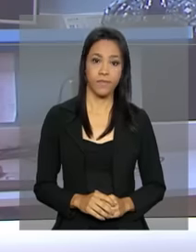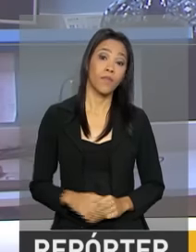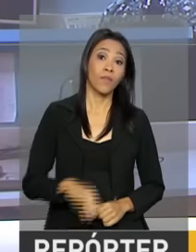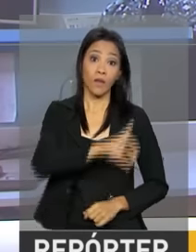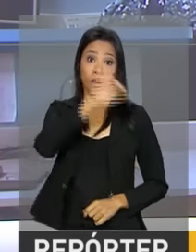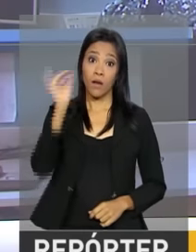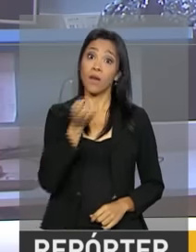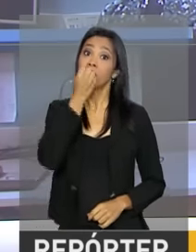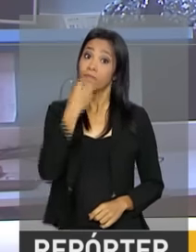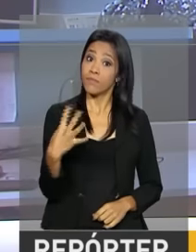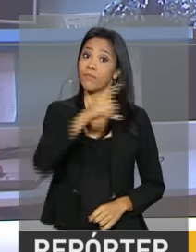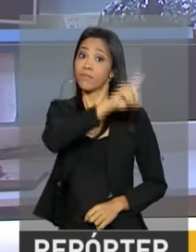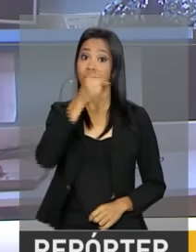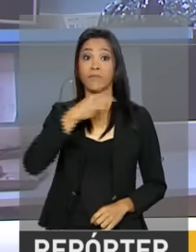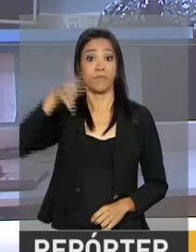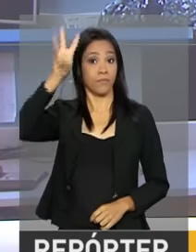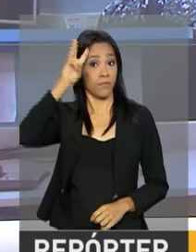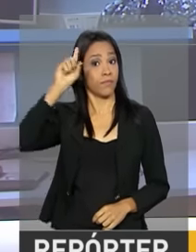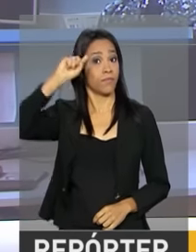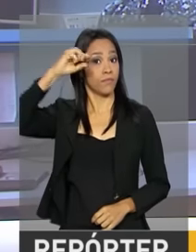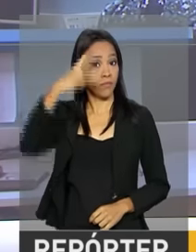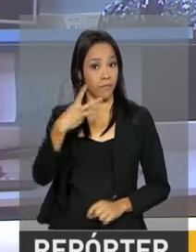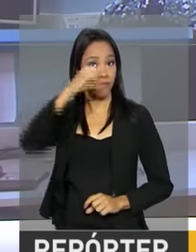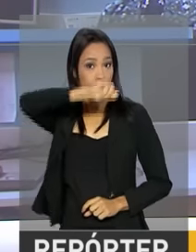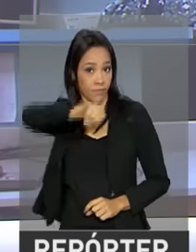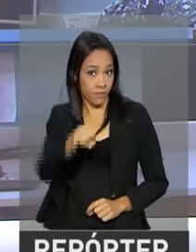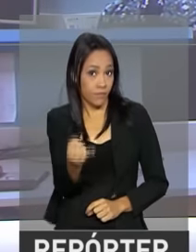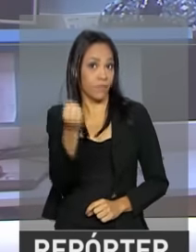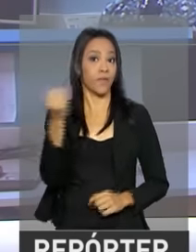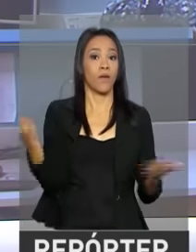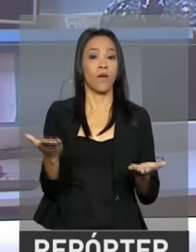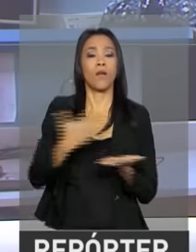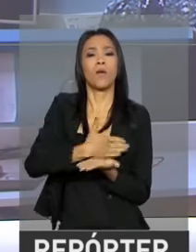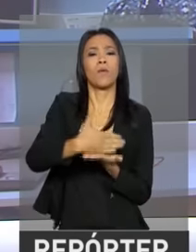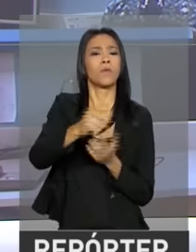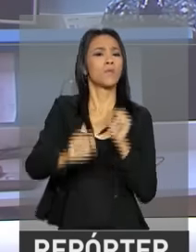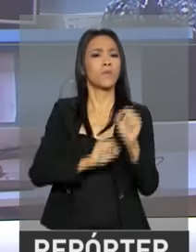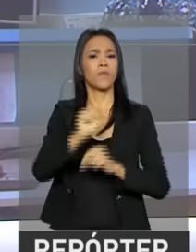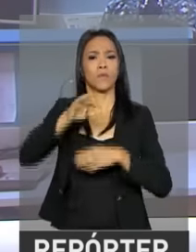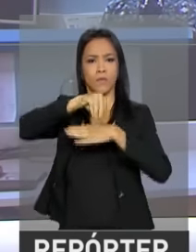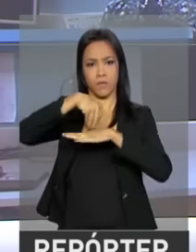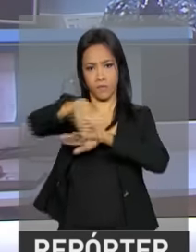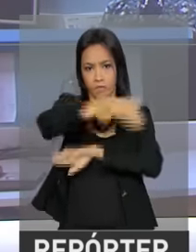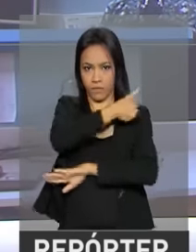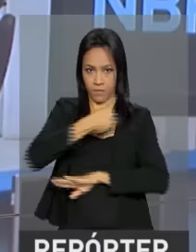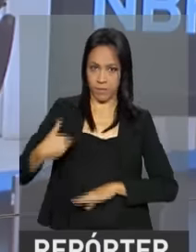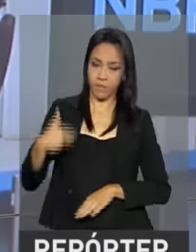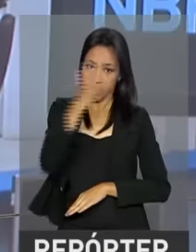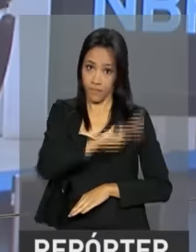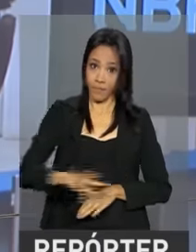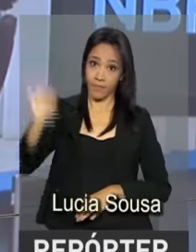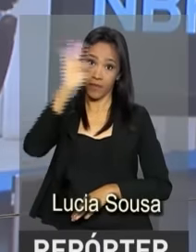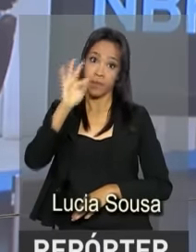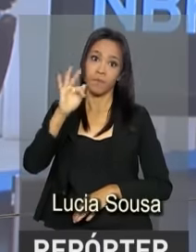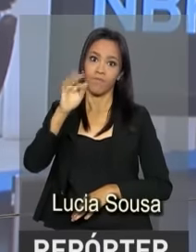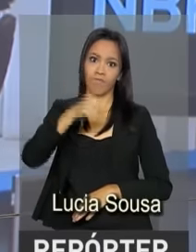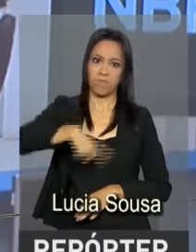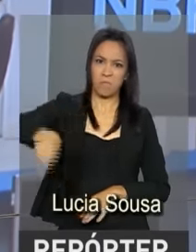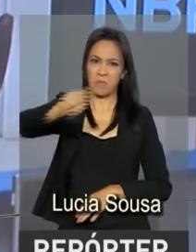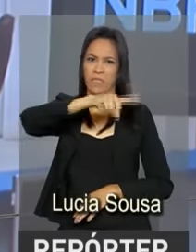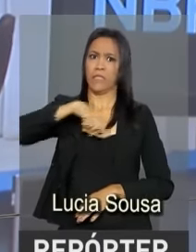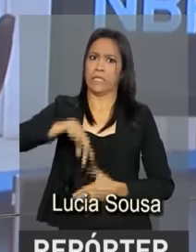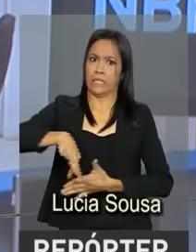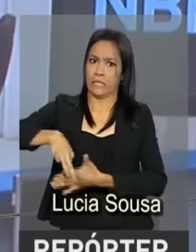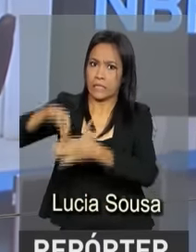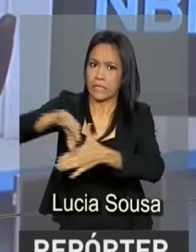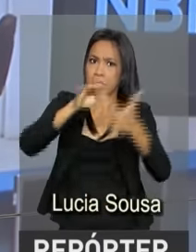Olá bom dia terça-feira 3 de Janeiro repórter NBR começa agora com as notícias do governo federal líderes da rebelião em